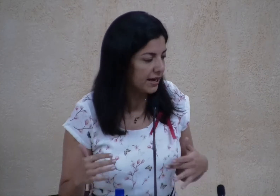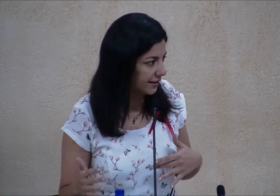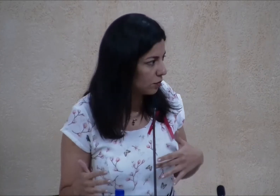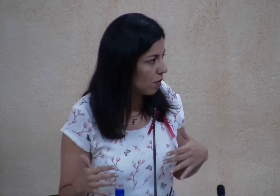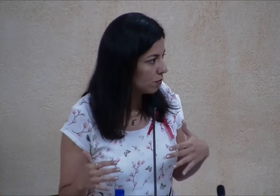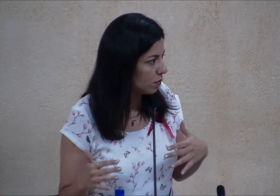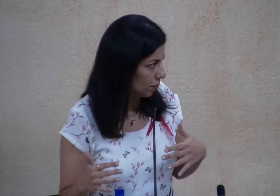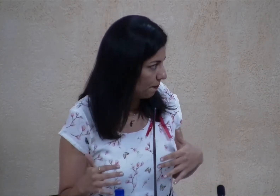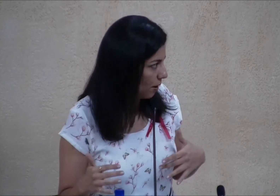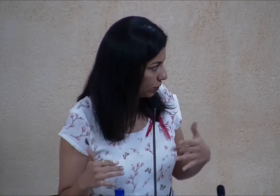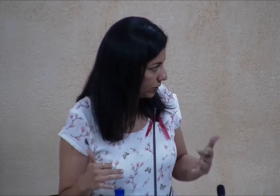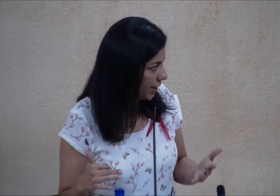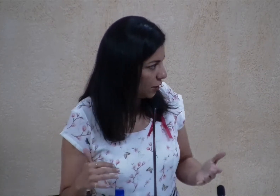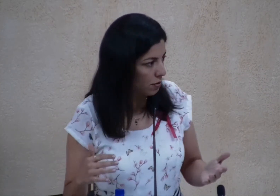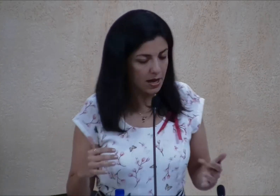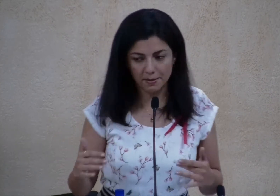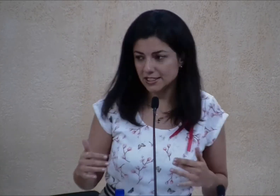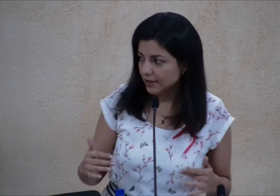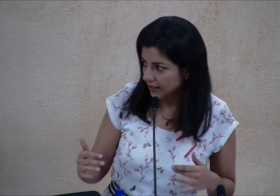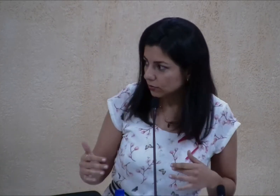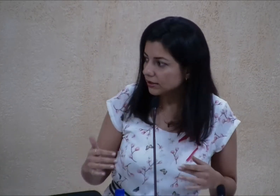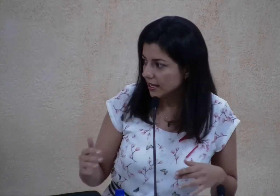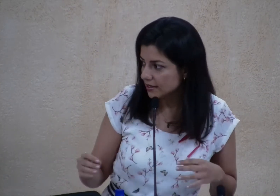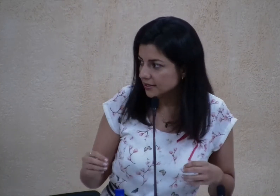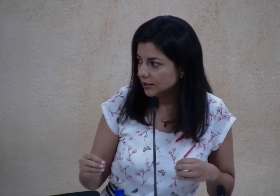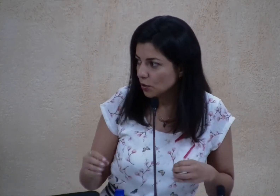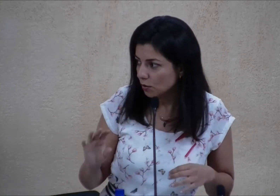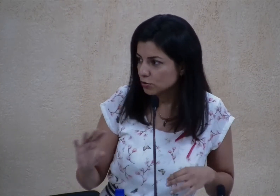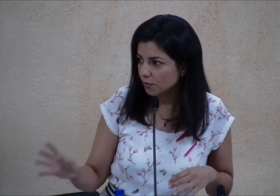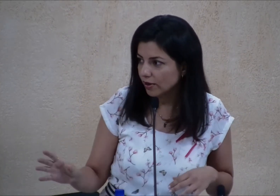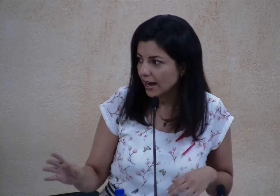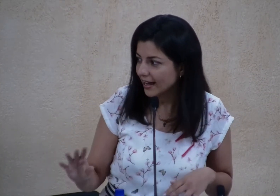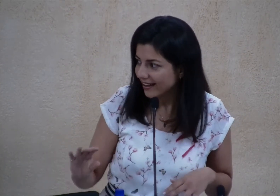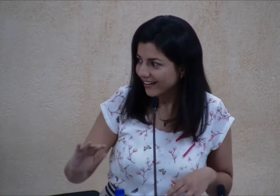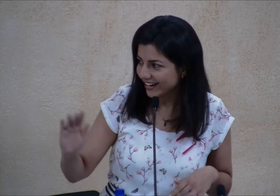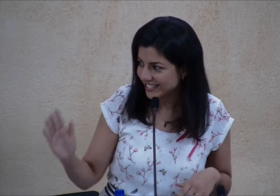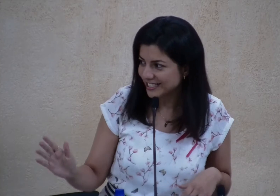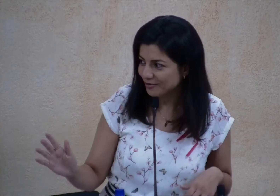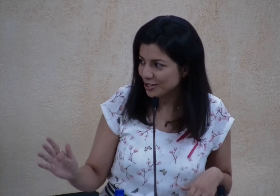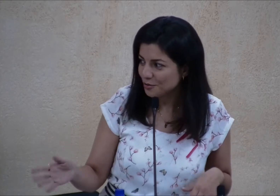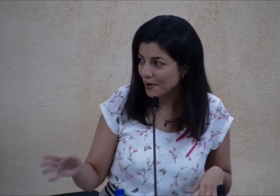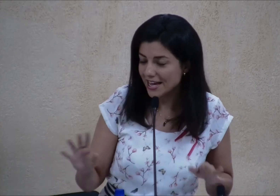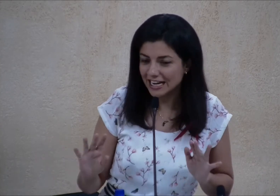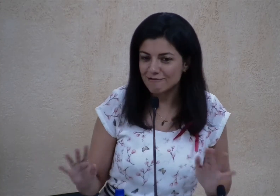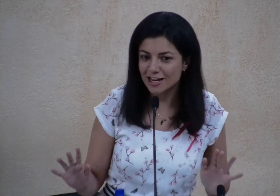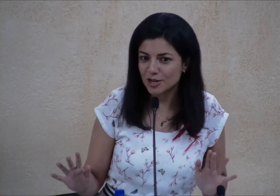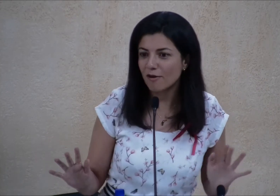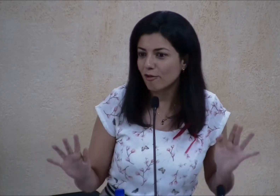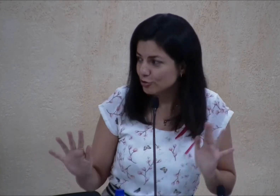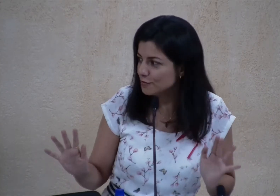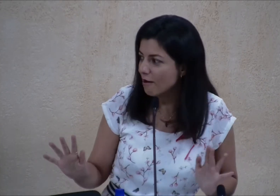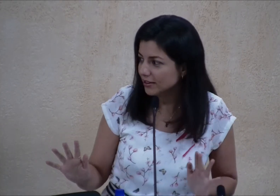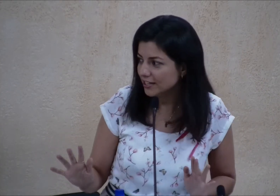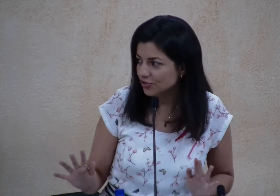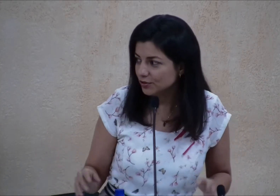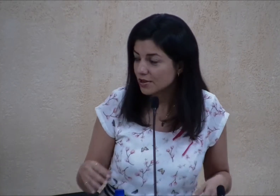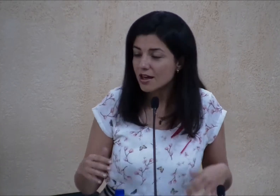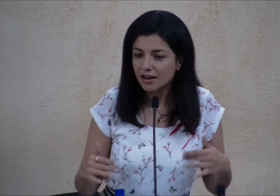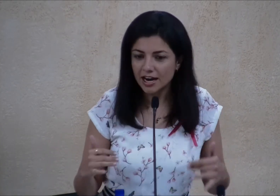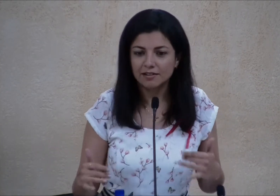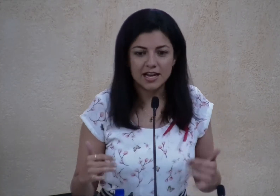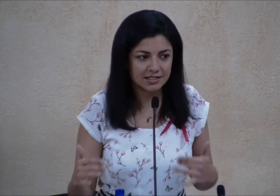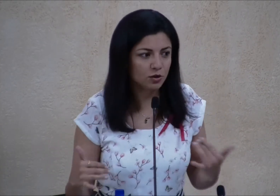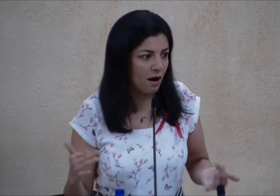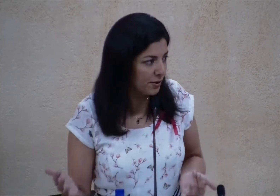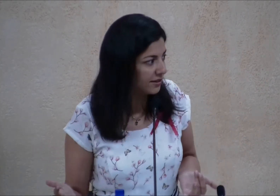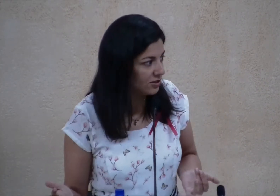um pouco complicada com o Paulo Trigo, mas eu entendo que tenha sido, eu costumo falar aquela citação de Exupéry, a linguagem é uma fonte de mal-entendidos.